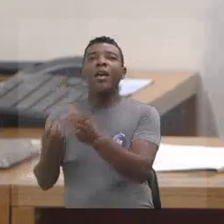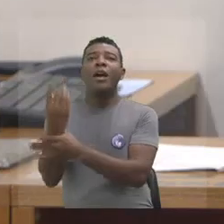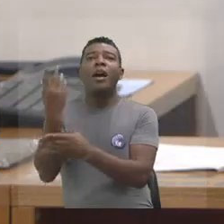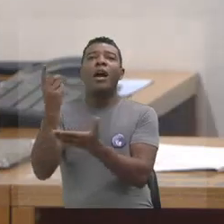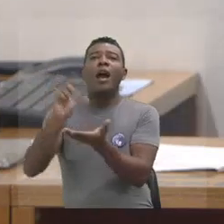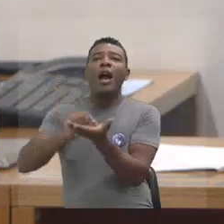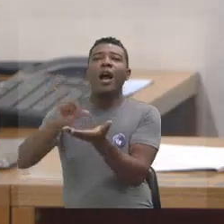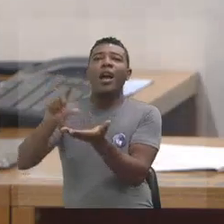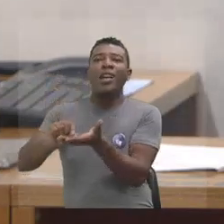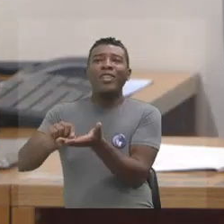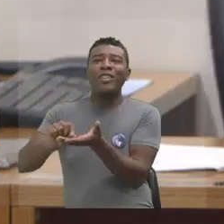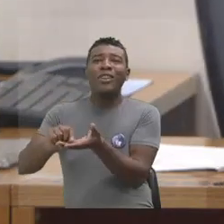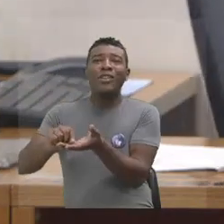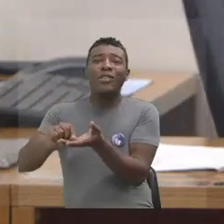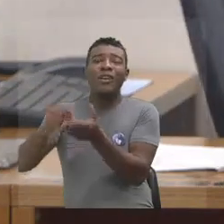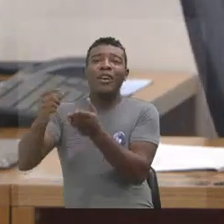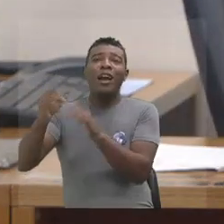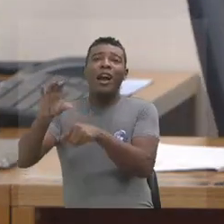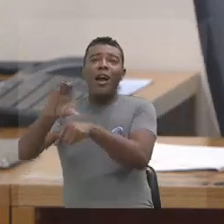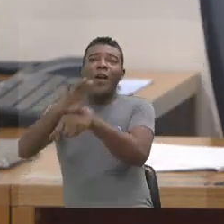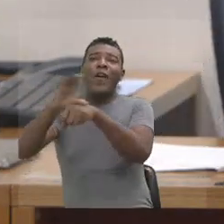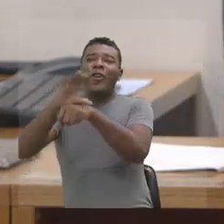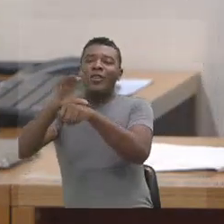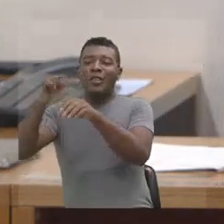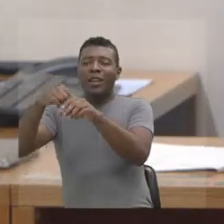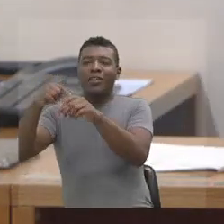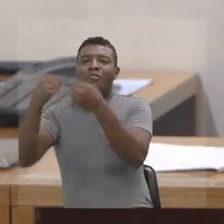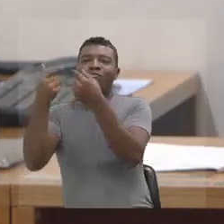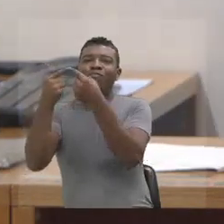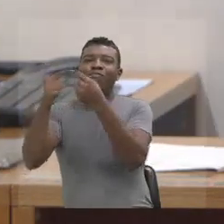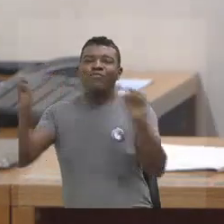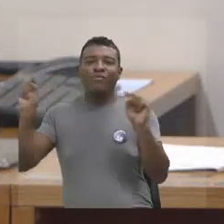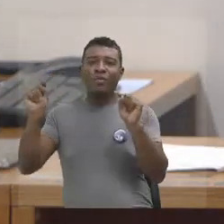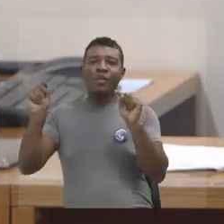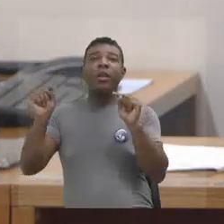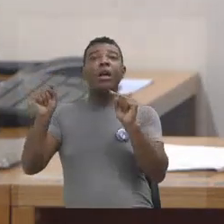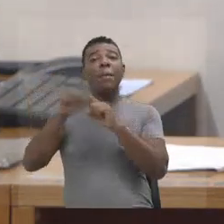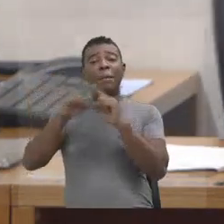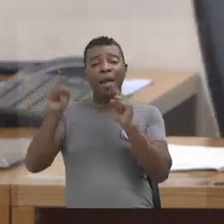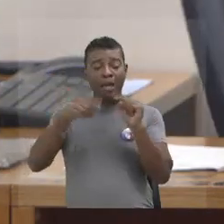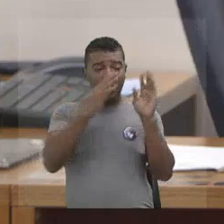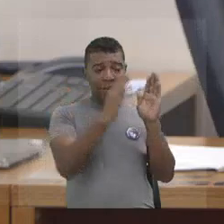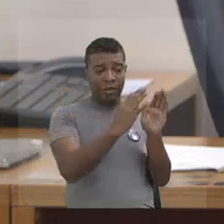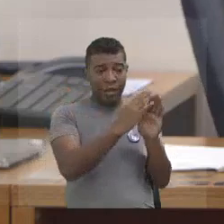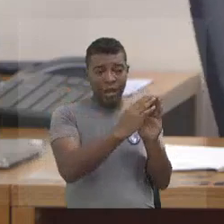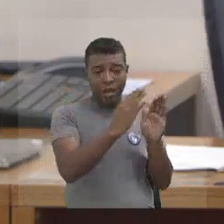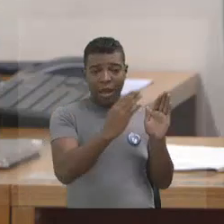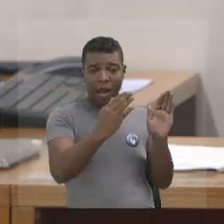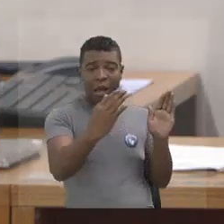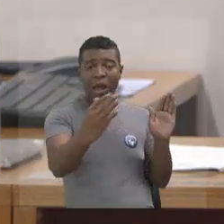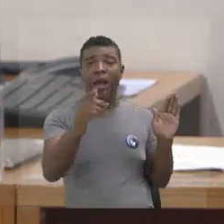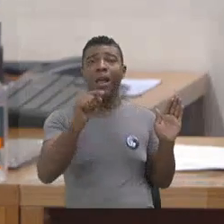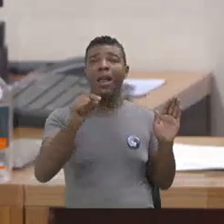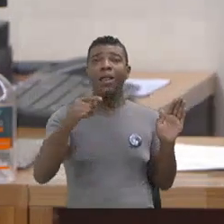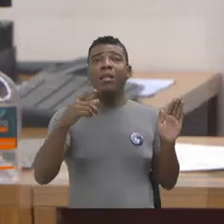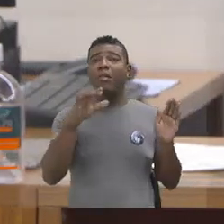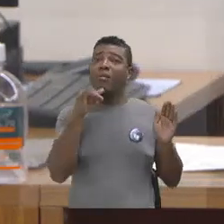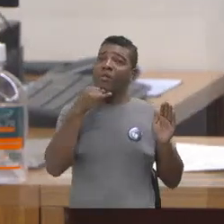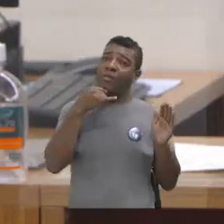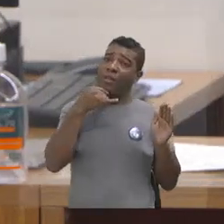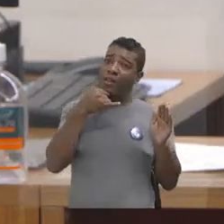inconstitucionais não obteve êxito mas na flexibilização do prazo para descomicionamento lamentavelmente